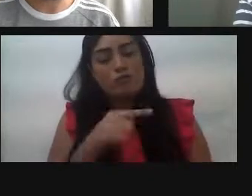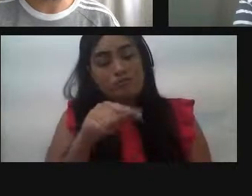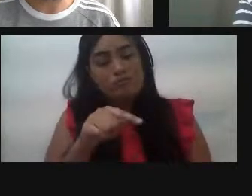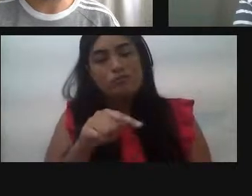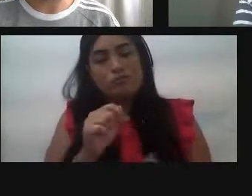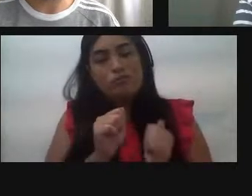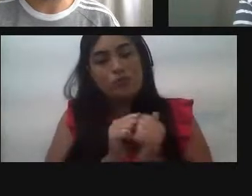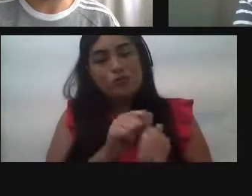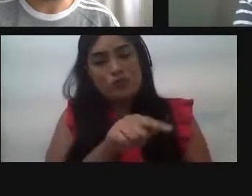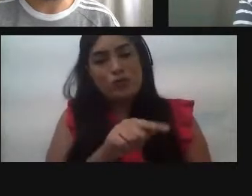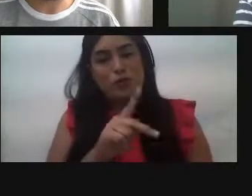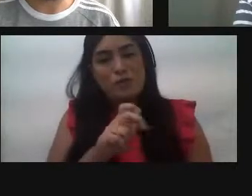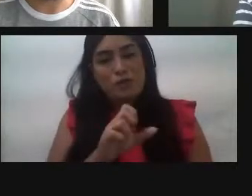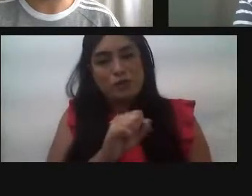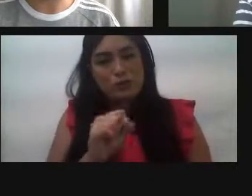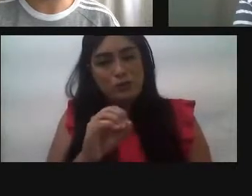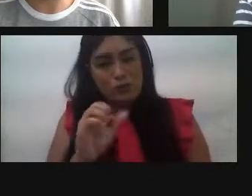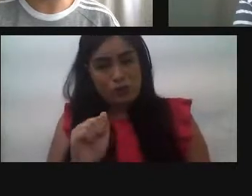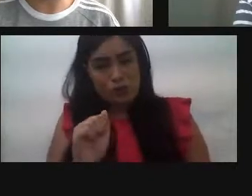para quem